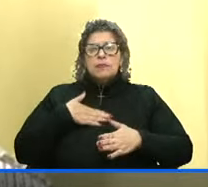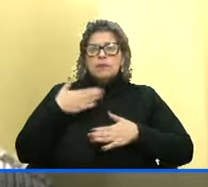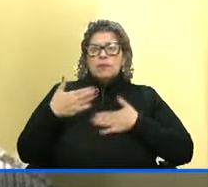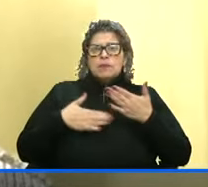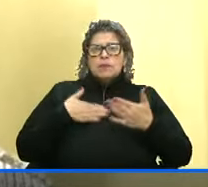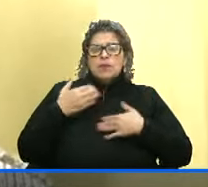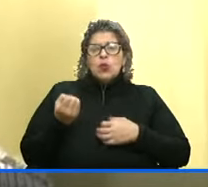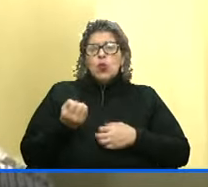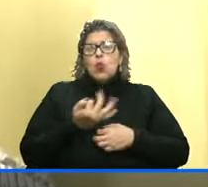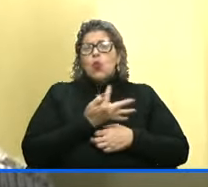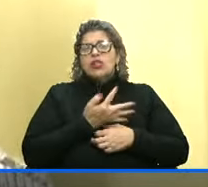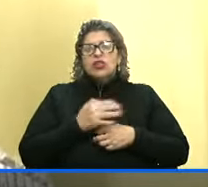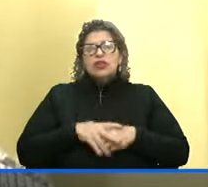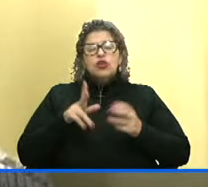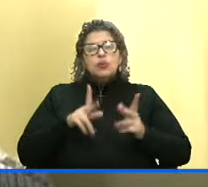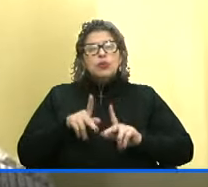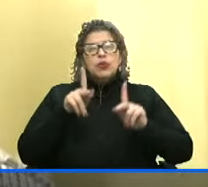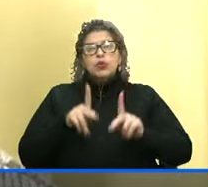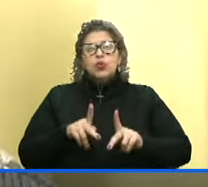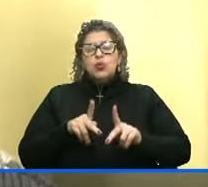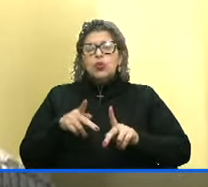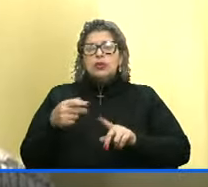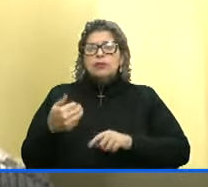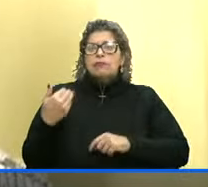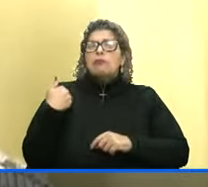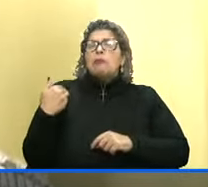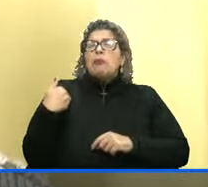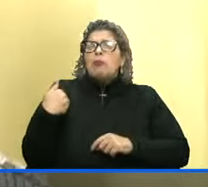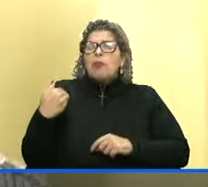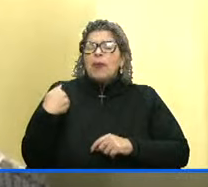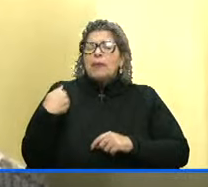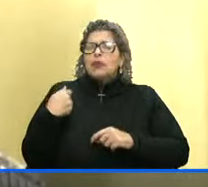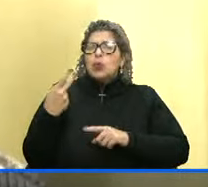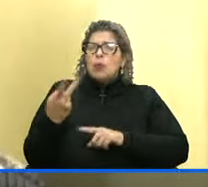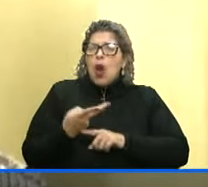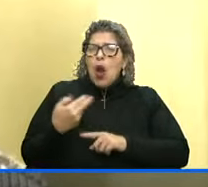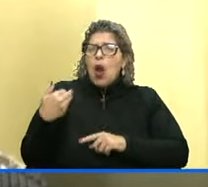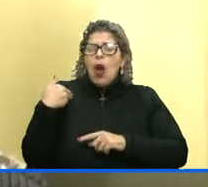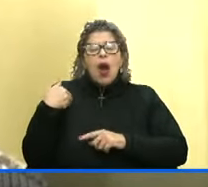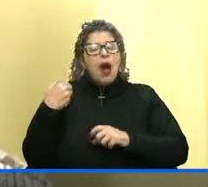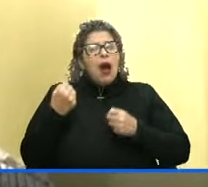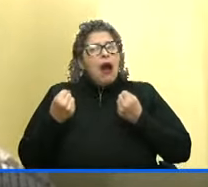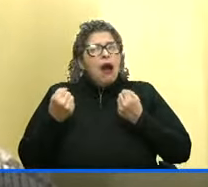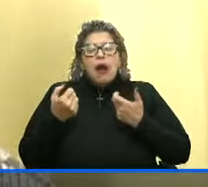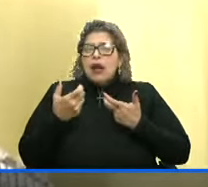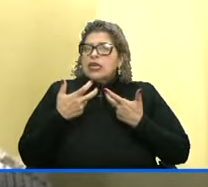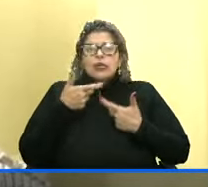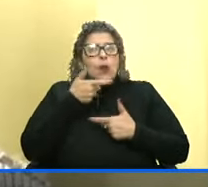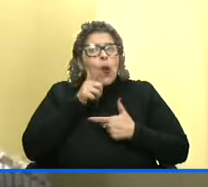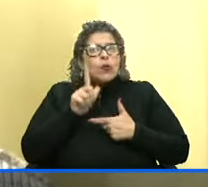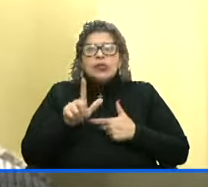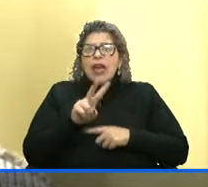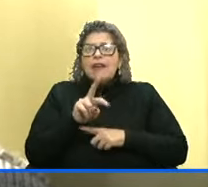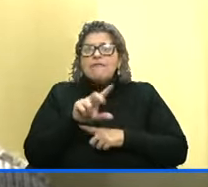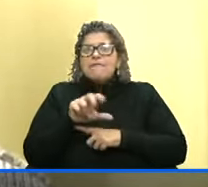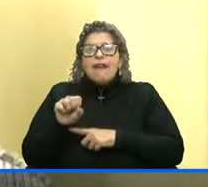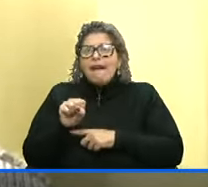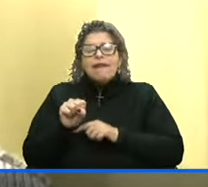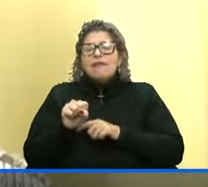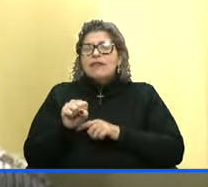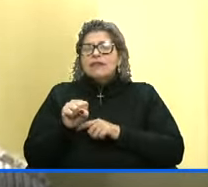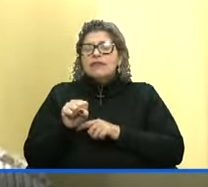com a quantidade enorme de pessoas que nos procuram desesperadas, que não conseguem as suas vagas. Pessoas